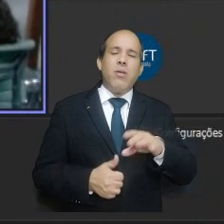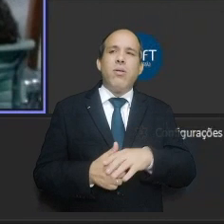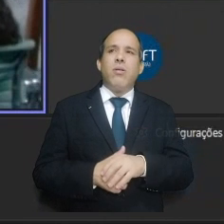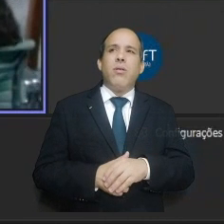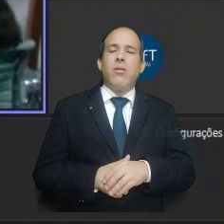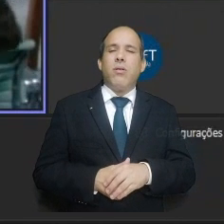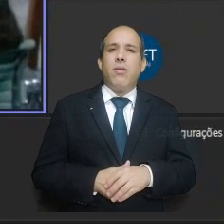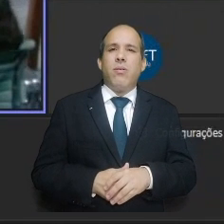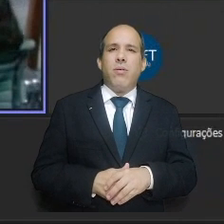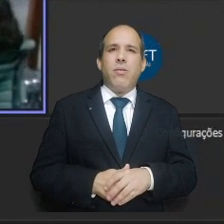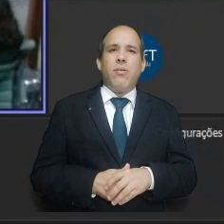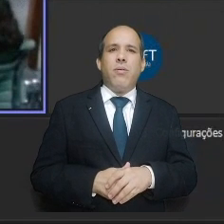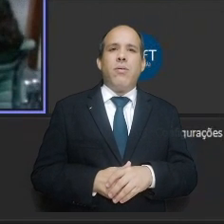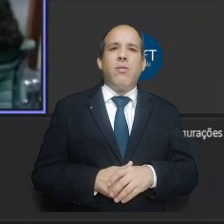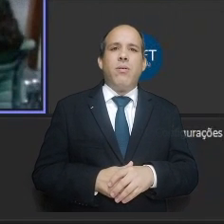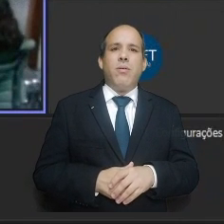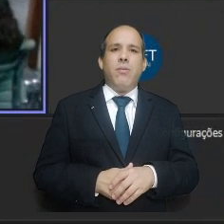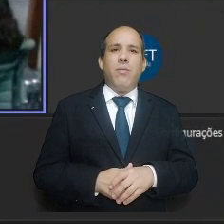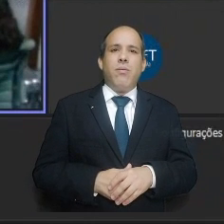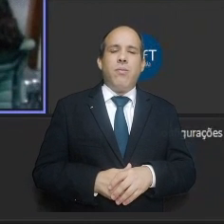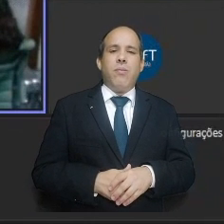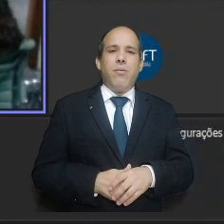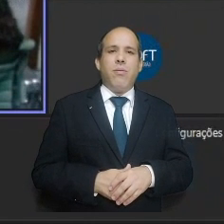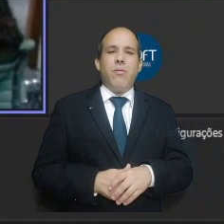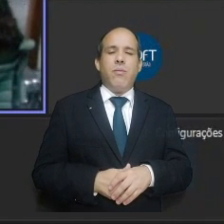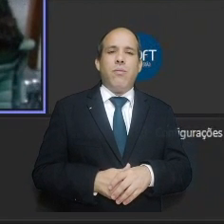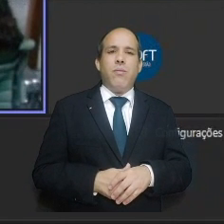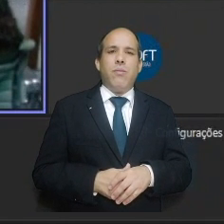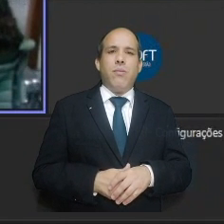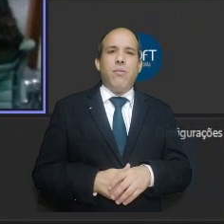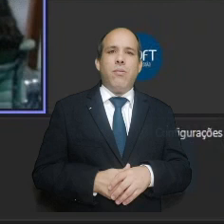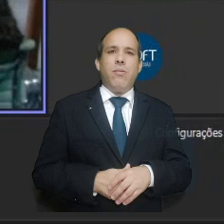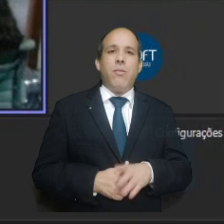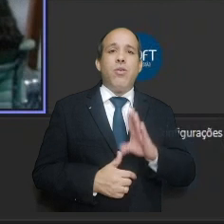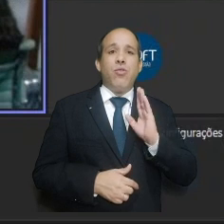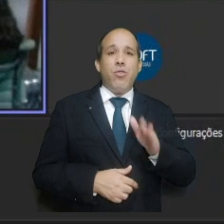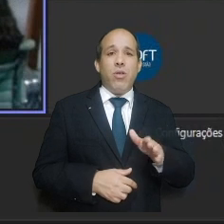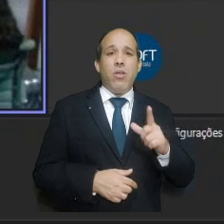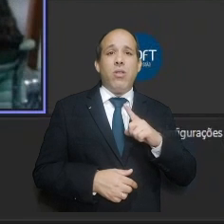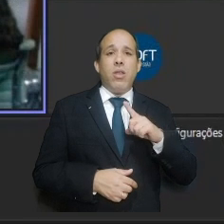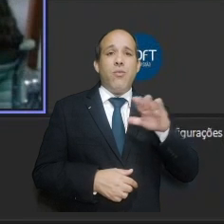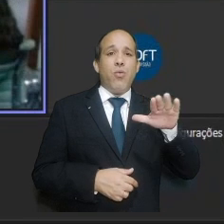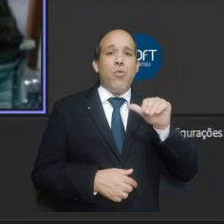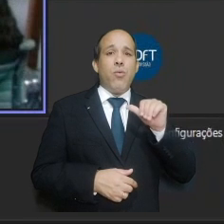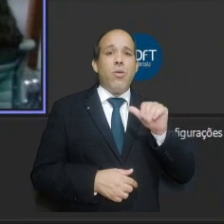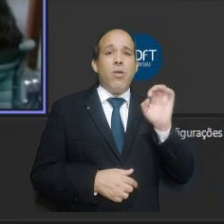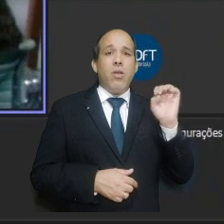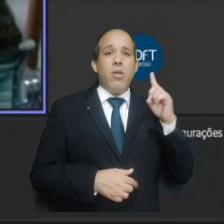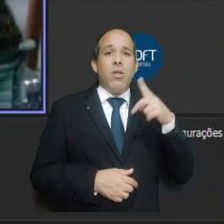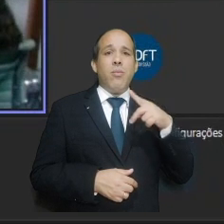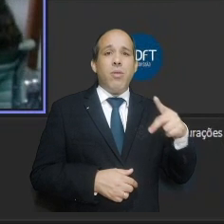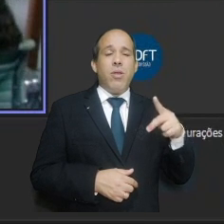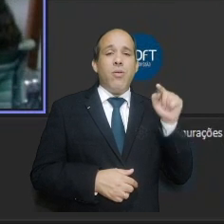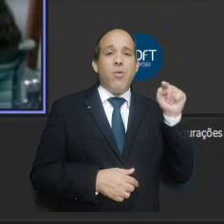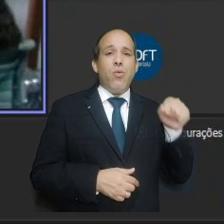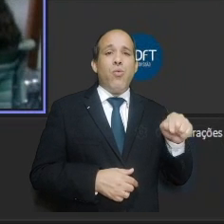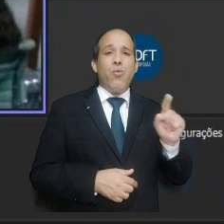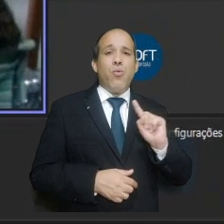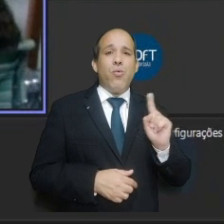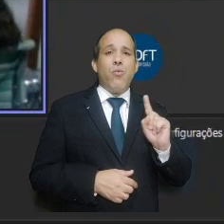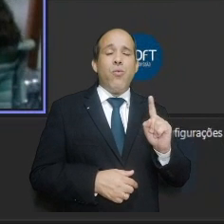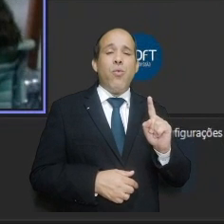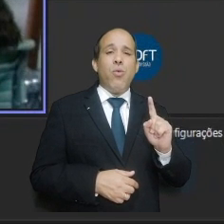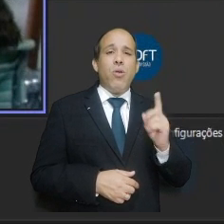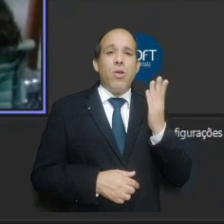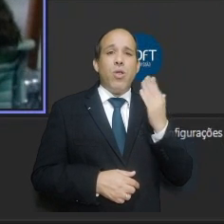mas quanto a que foi falado aqui da ampla defesa, houve uma convocação e o